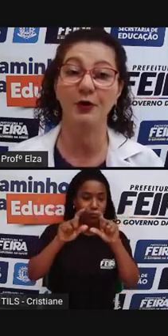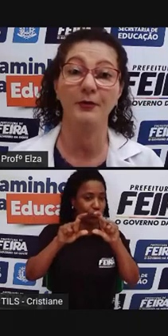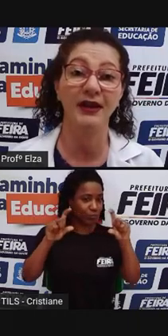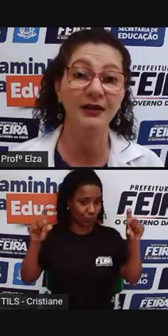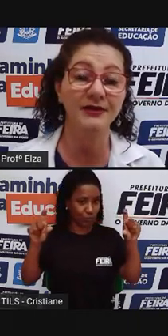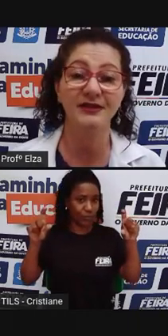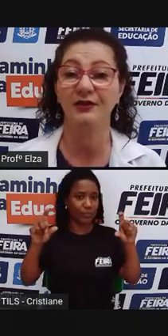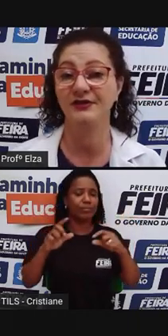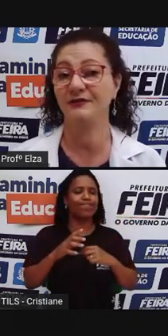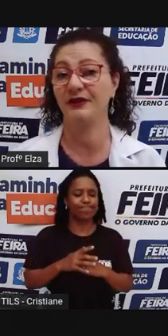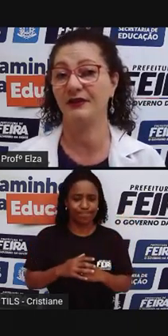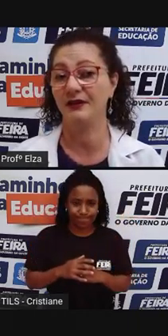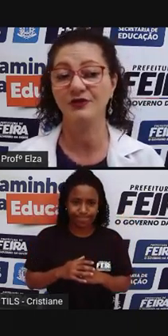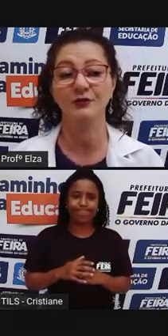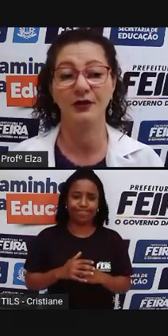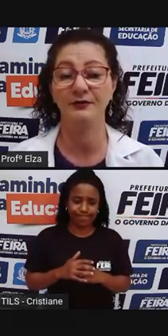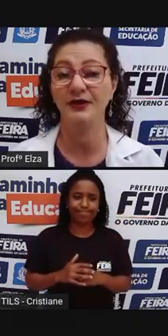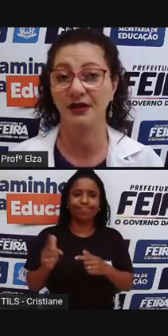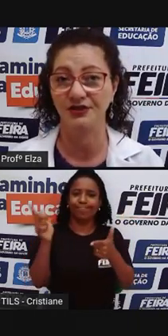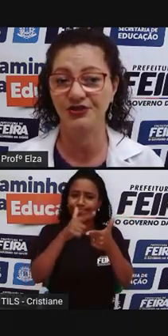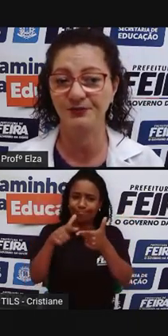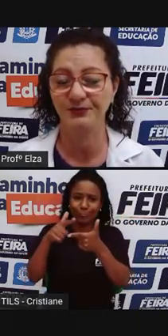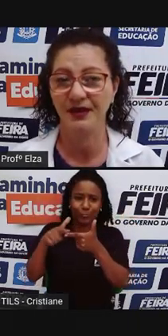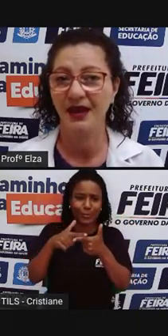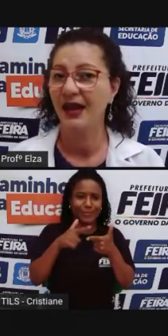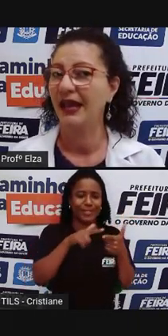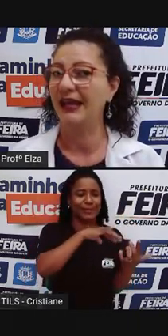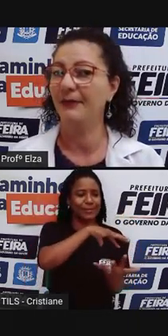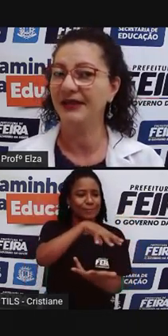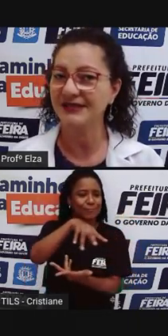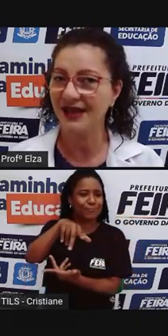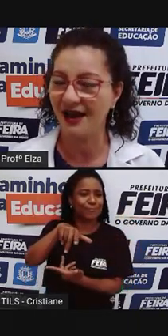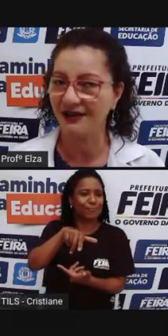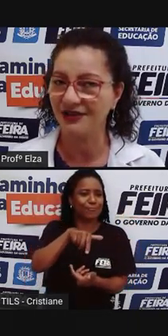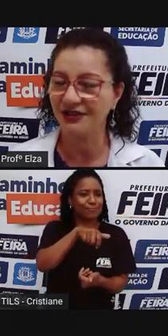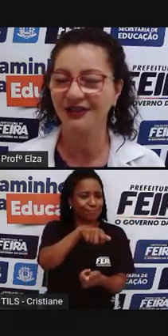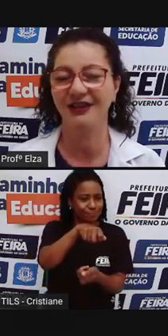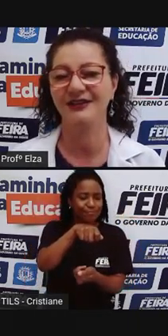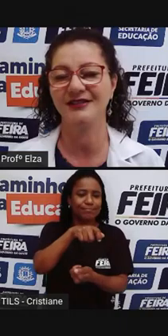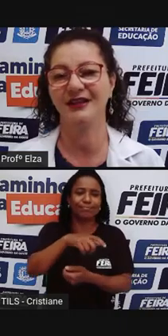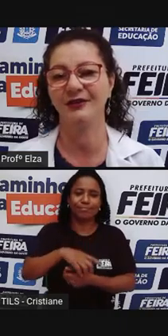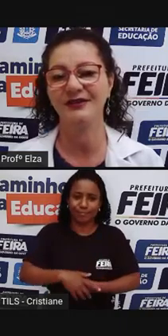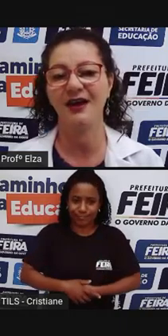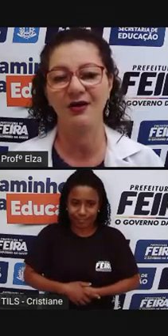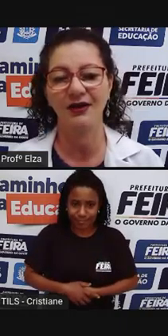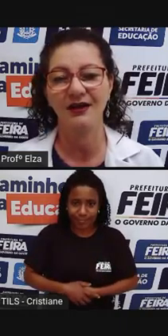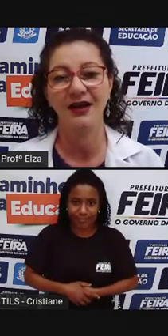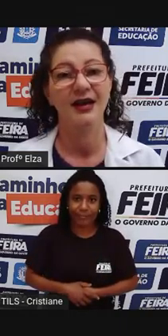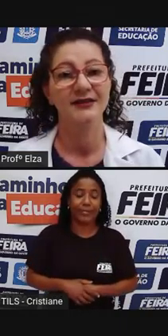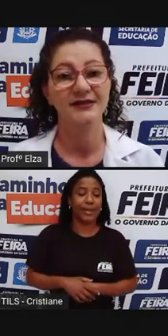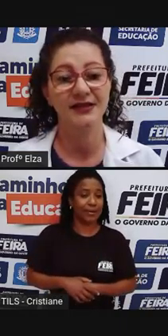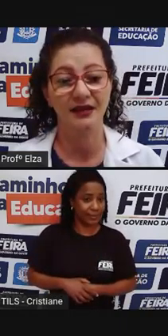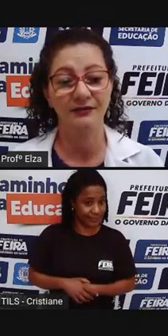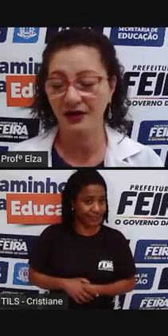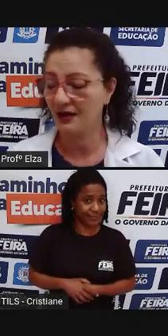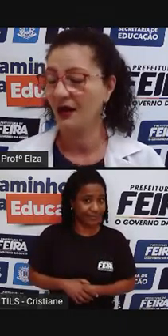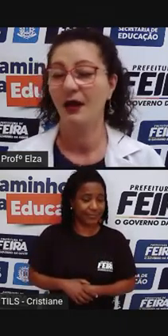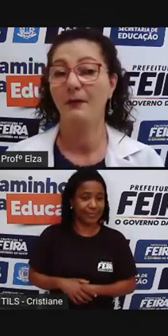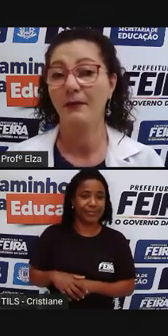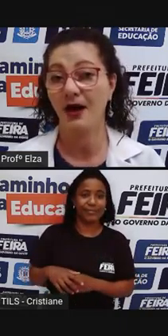os problemas que nós enfrentamos no meio ambiente. E a mensagem que inicia a nossa aula,